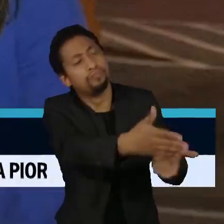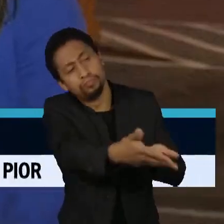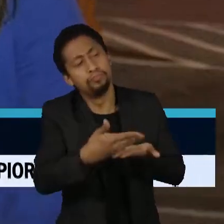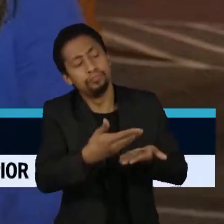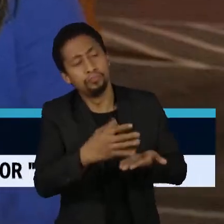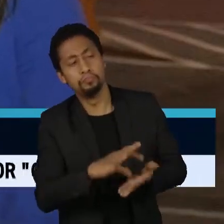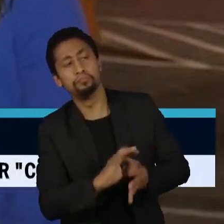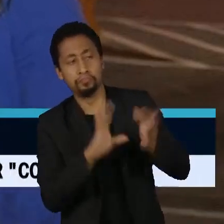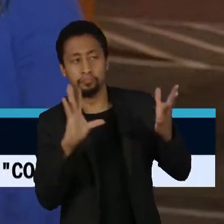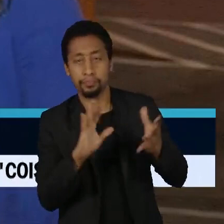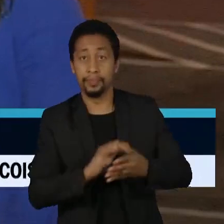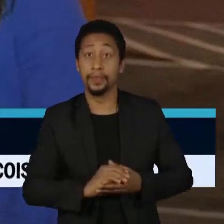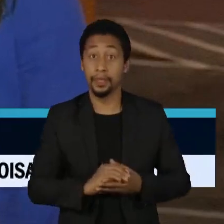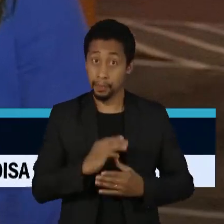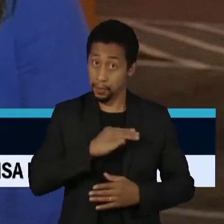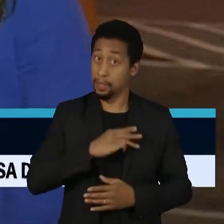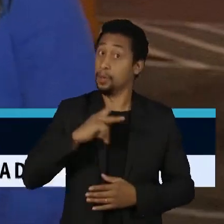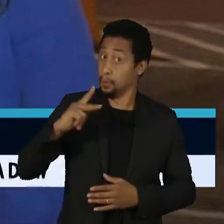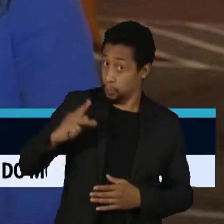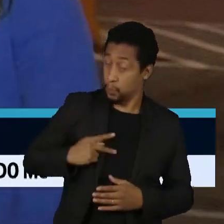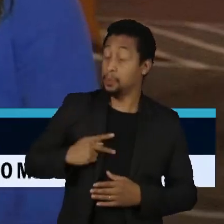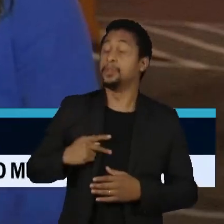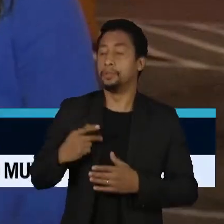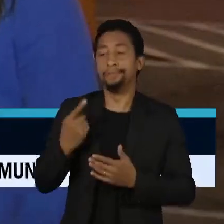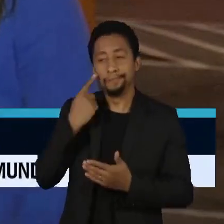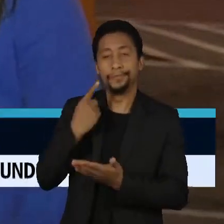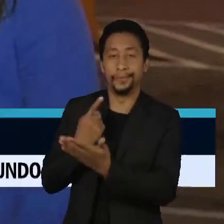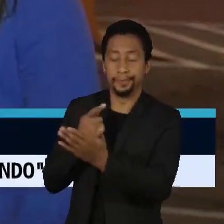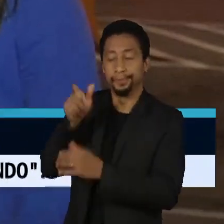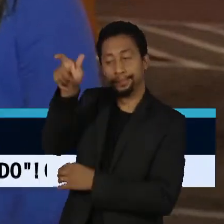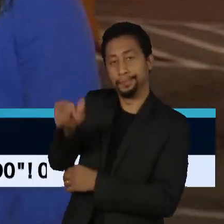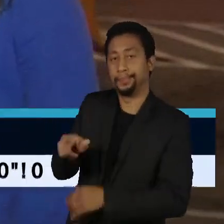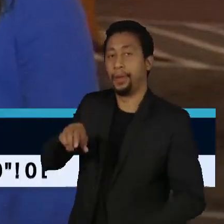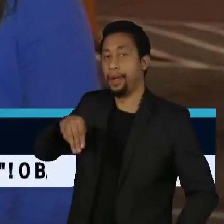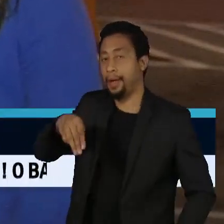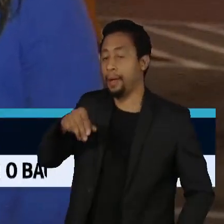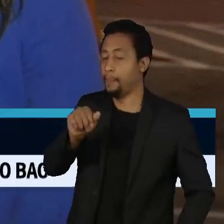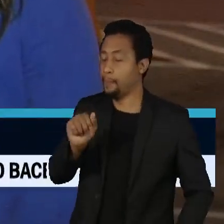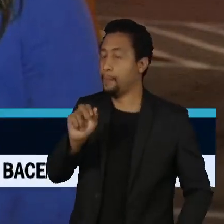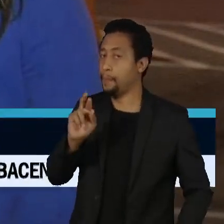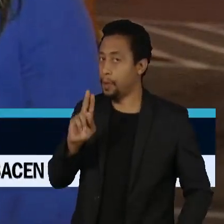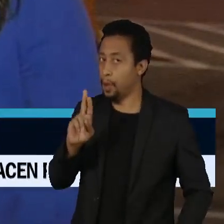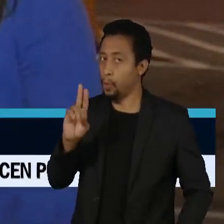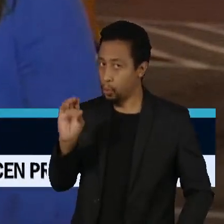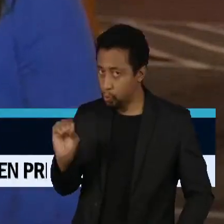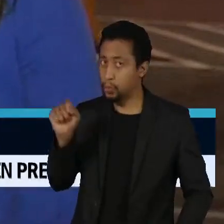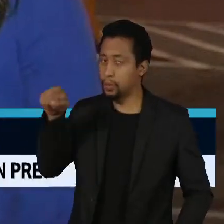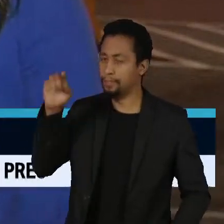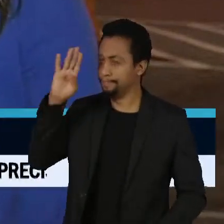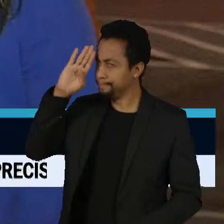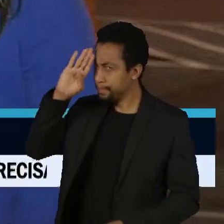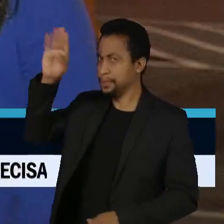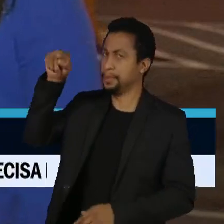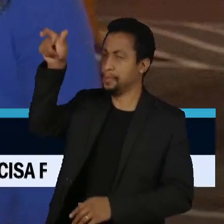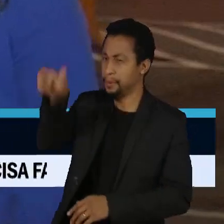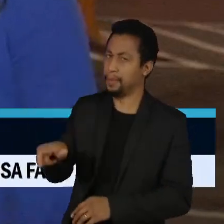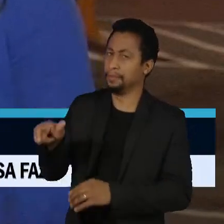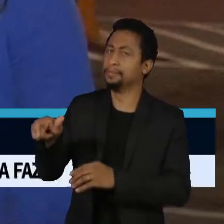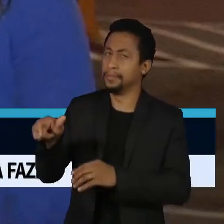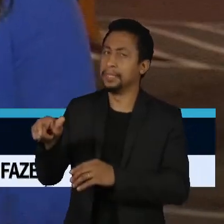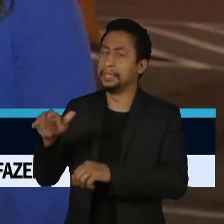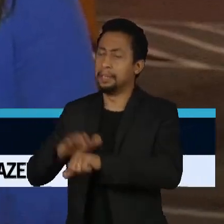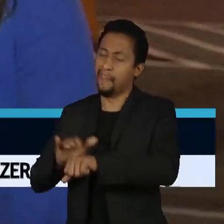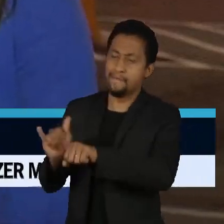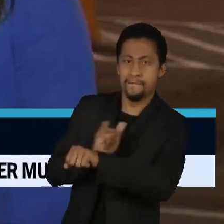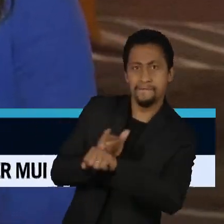o Ministério Público, Mauro Cid se tornou o centro da investigação sobre os presentes sauditas a Jair Bolsonaro e